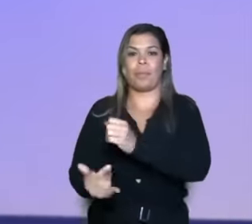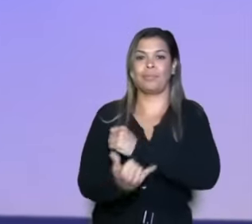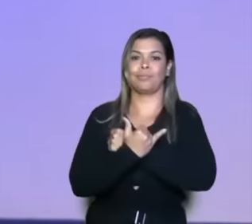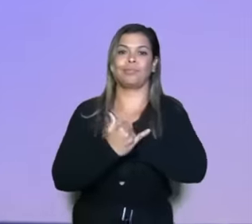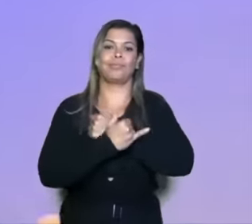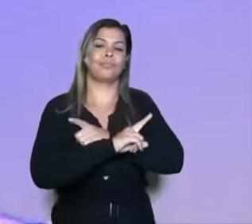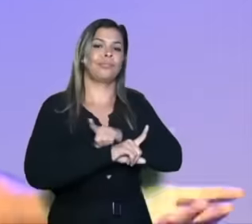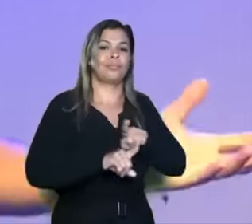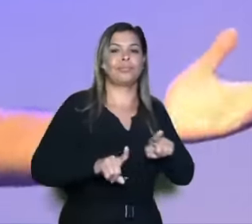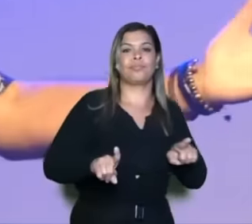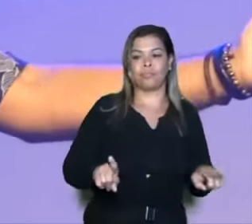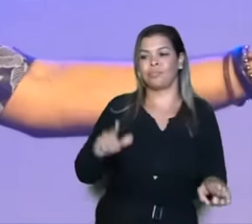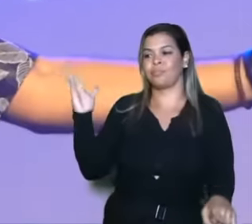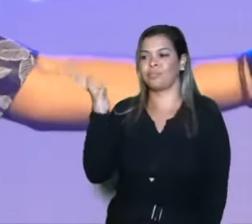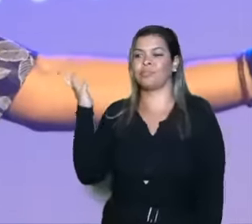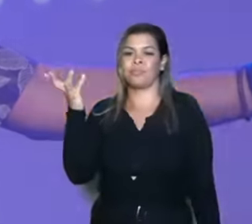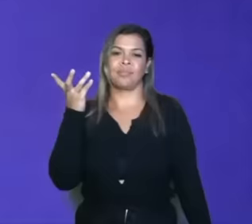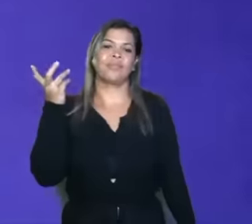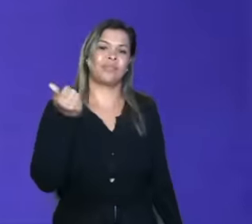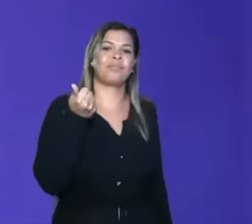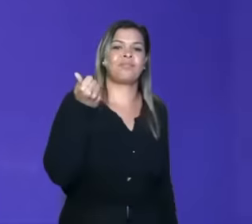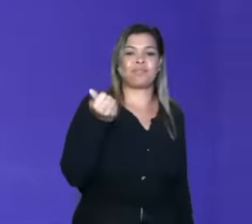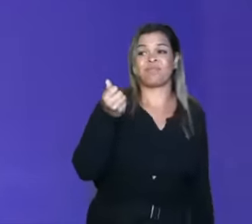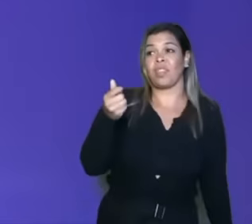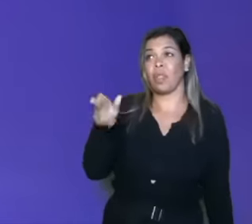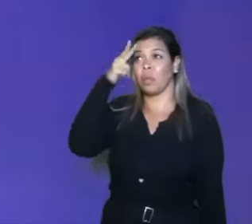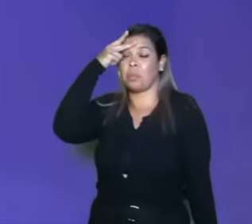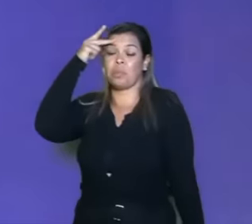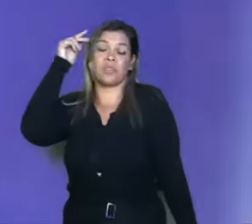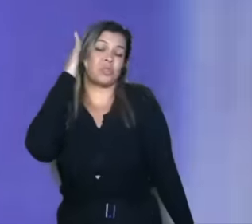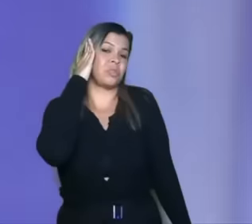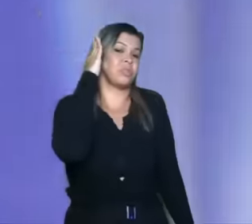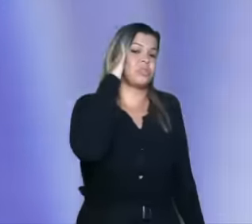só será maravilhosa pra quem sabe amar.